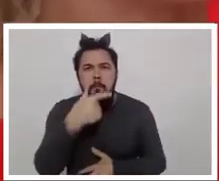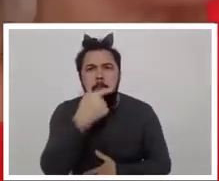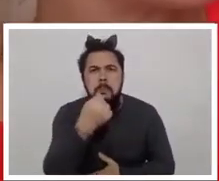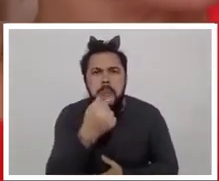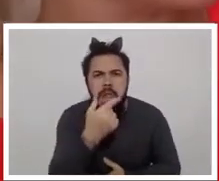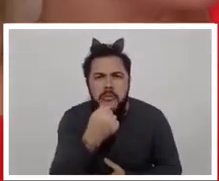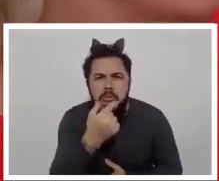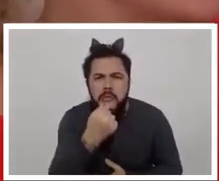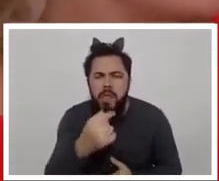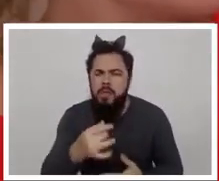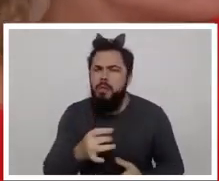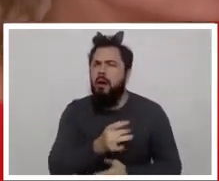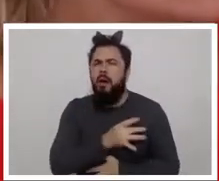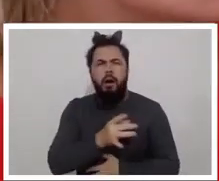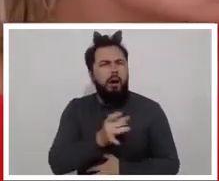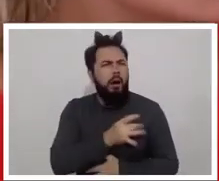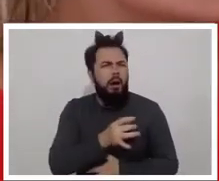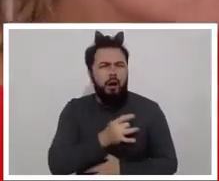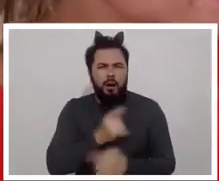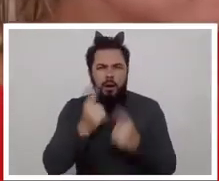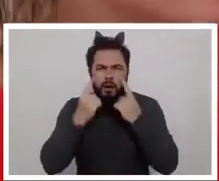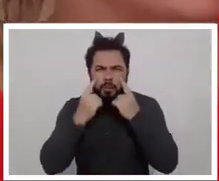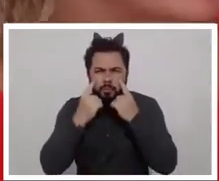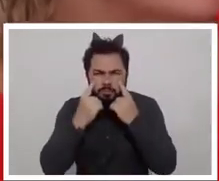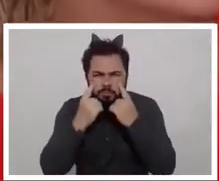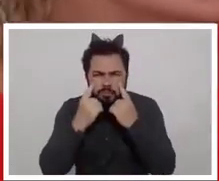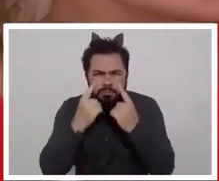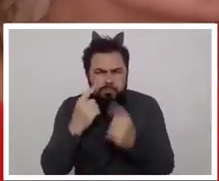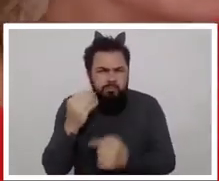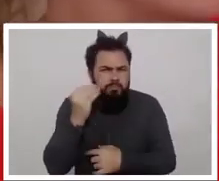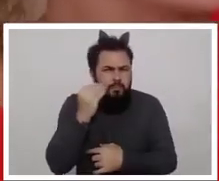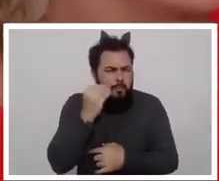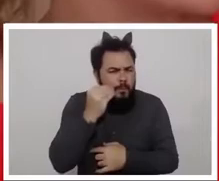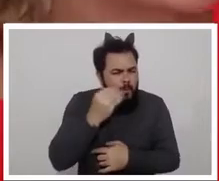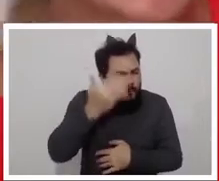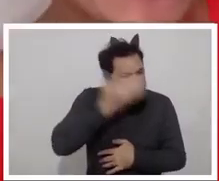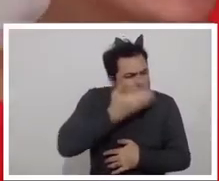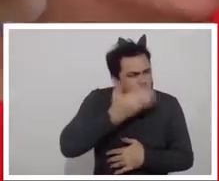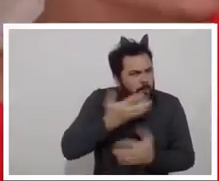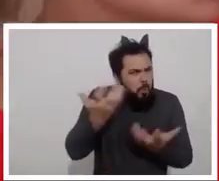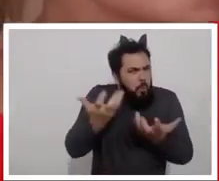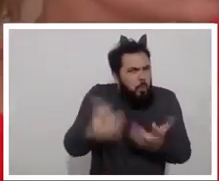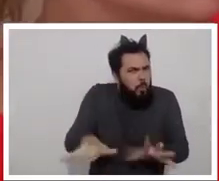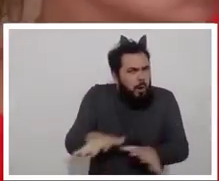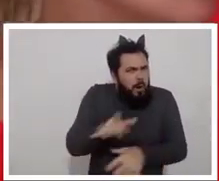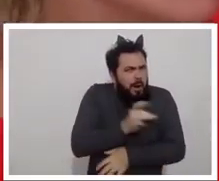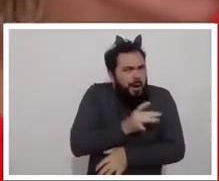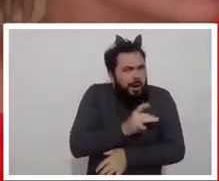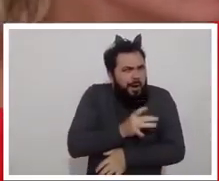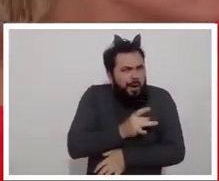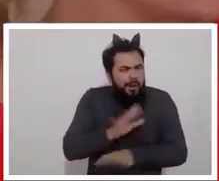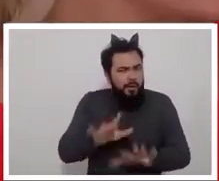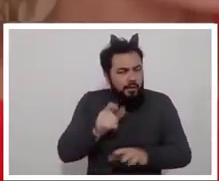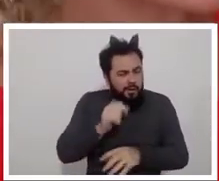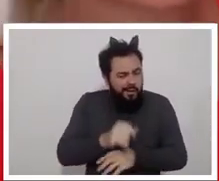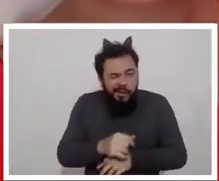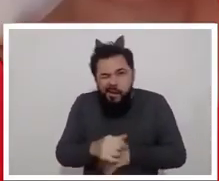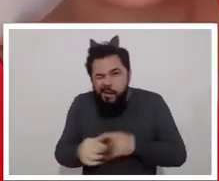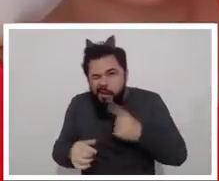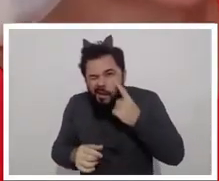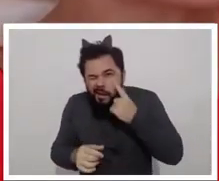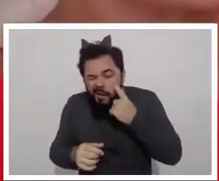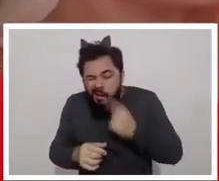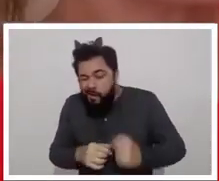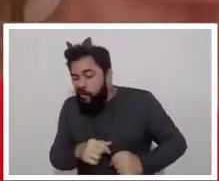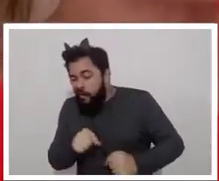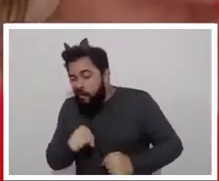tranquilo transferido ele pensava os olhos cansados só para não ver a danada da sombra do lobo mas ela